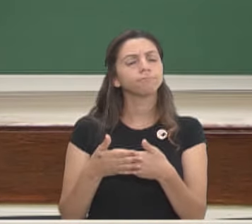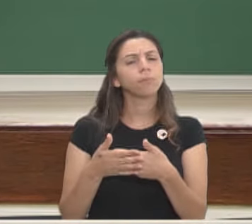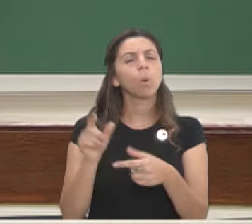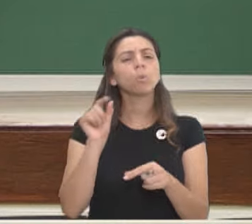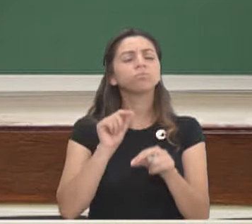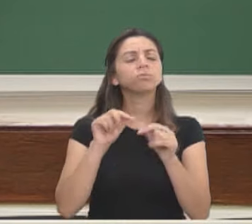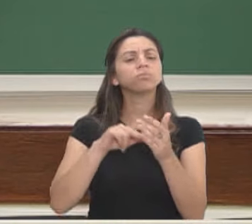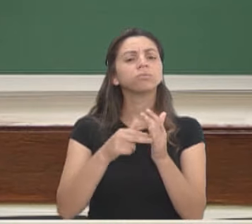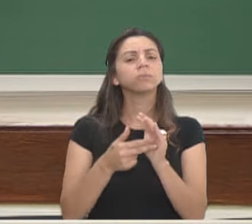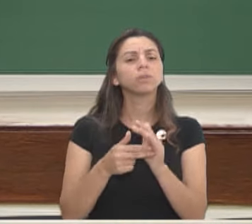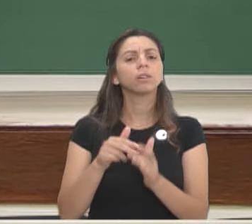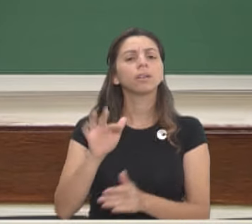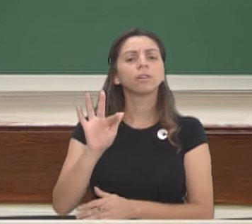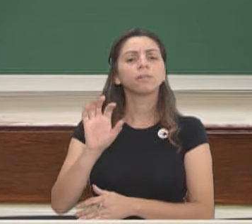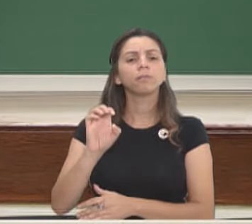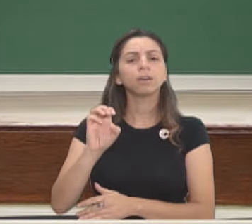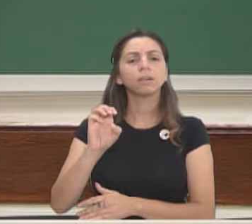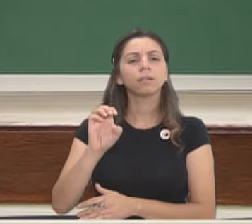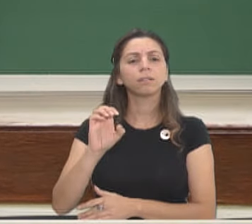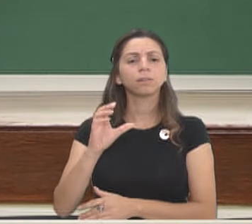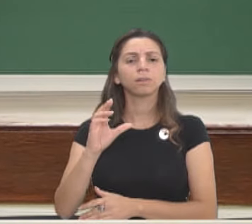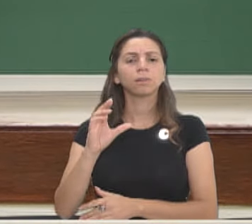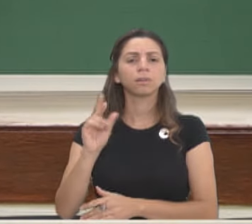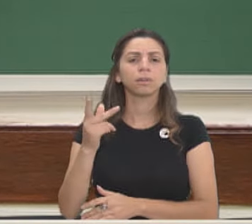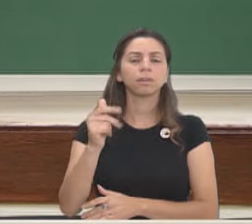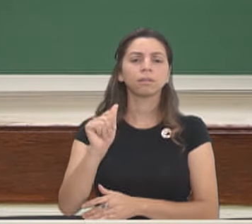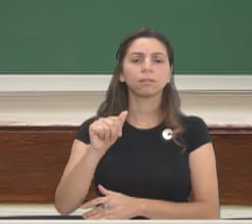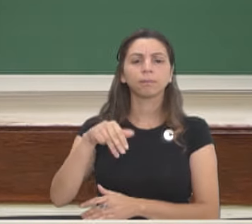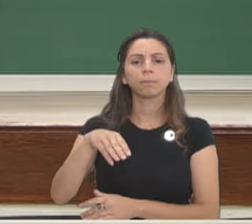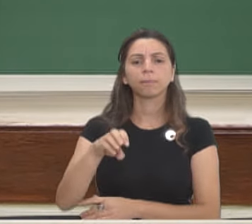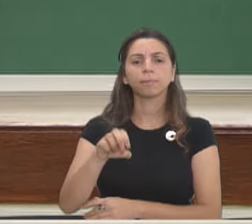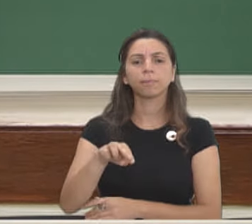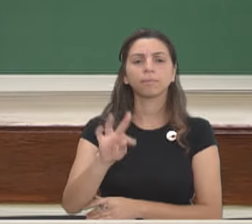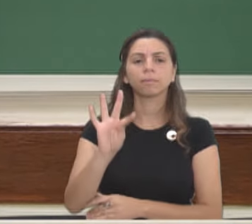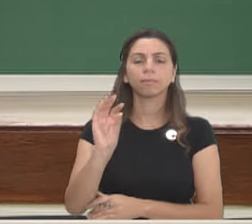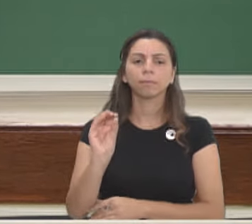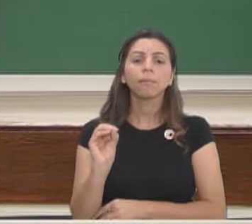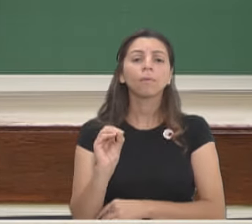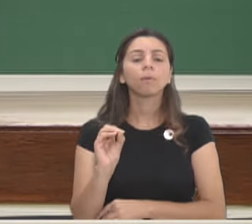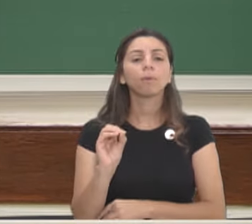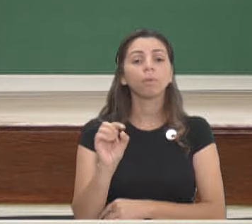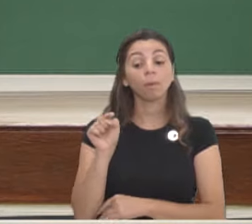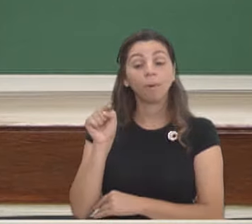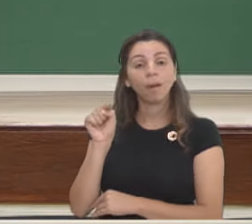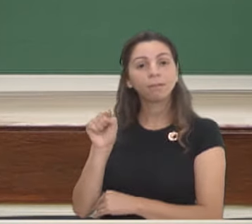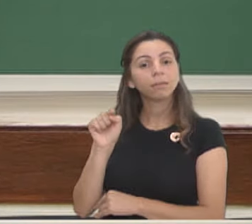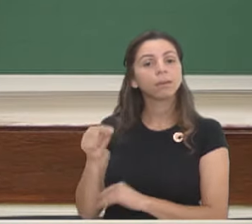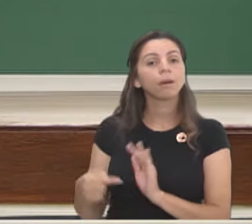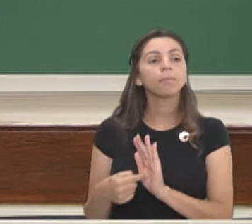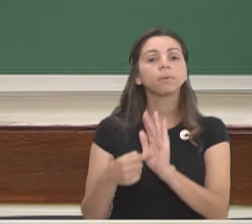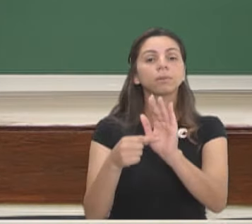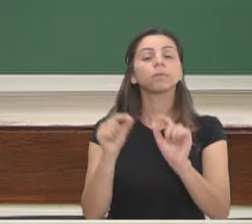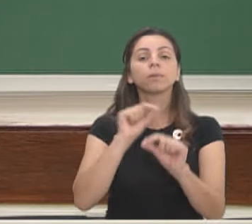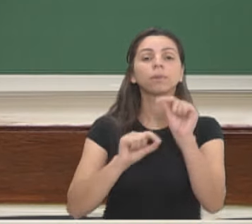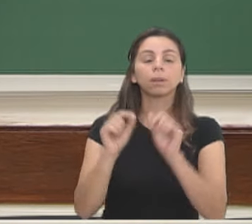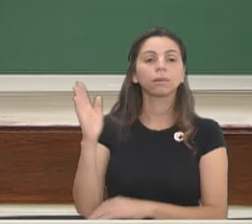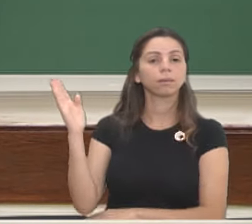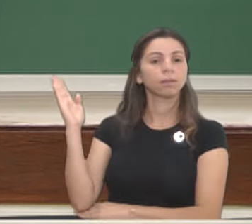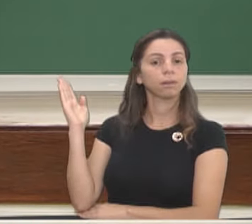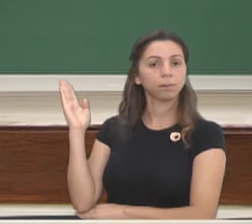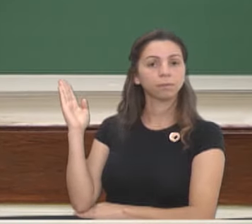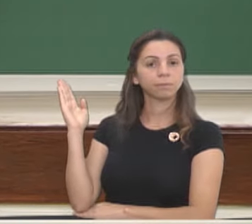começa a aparecer um pouco essa questão da pele, do toque, né? Não tanto competitivo, não tanto